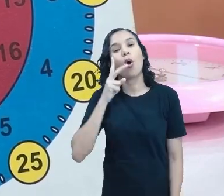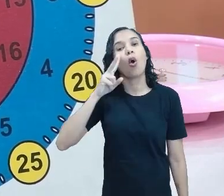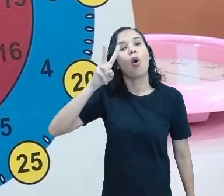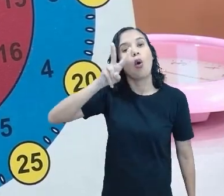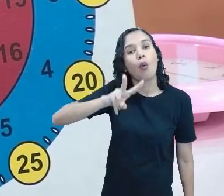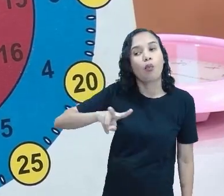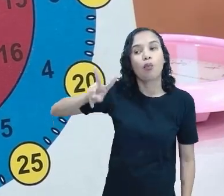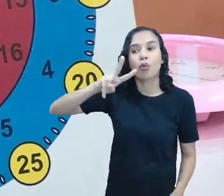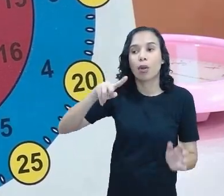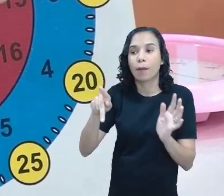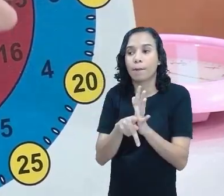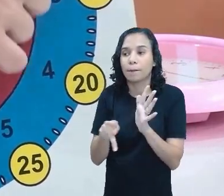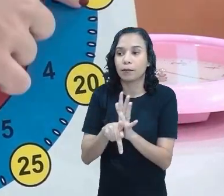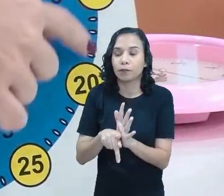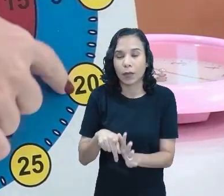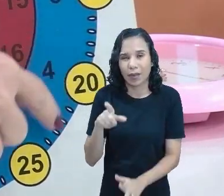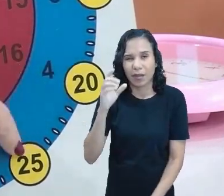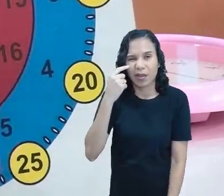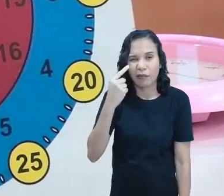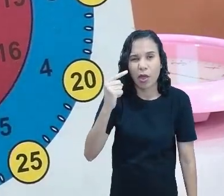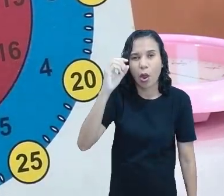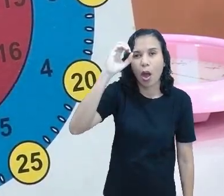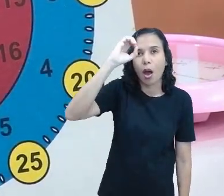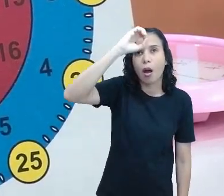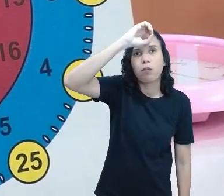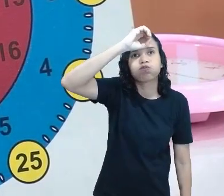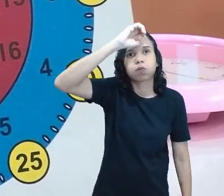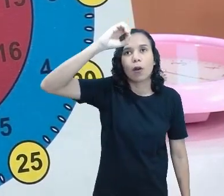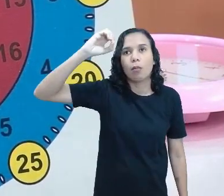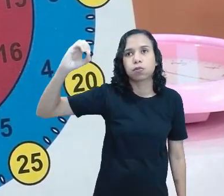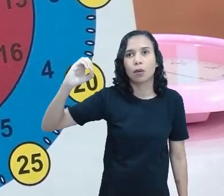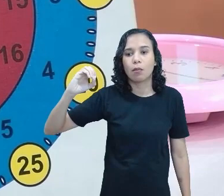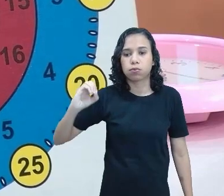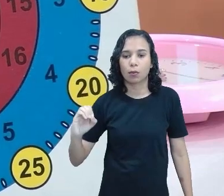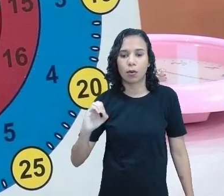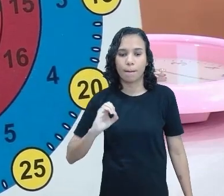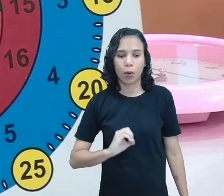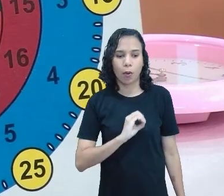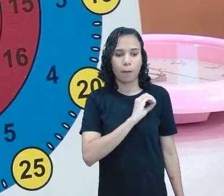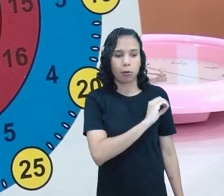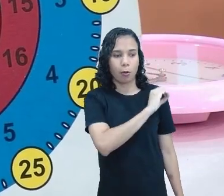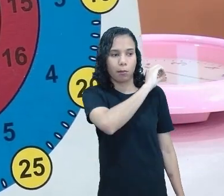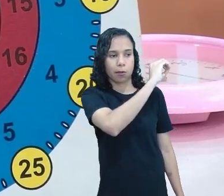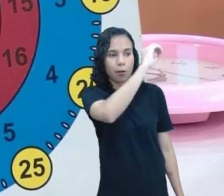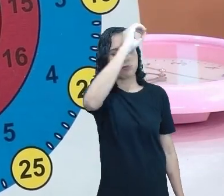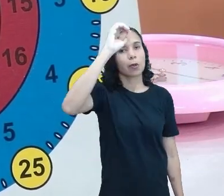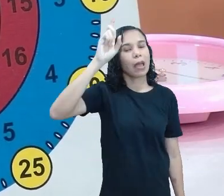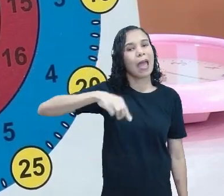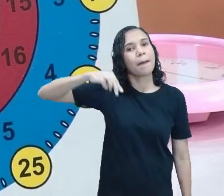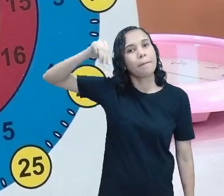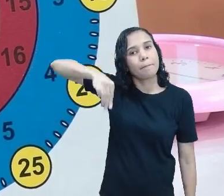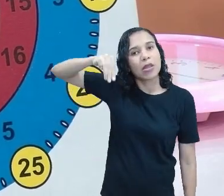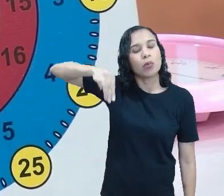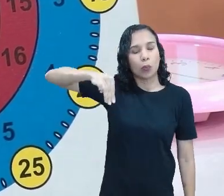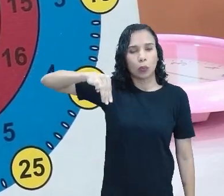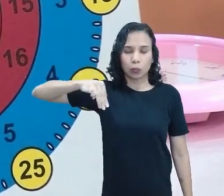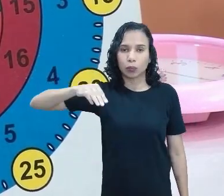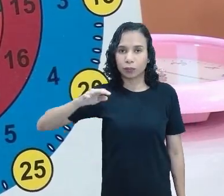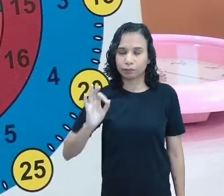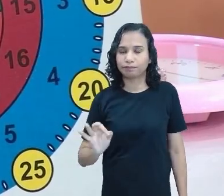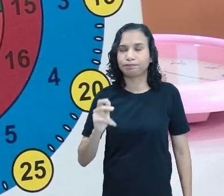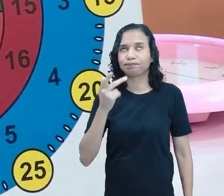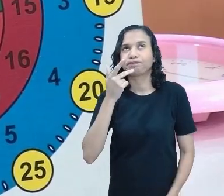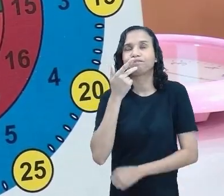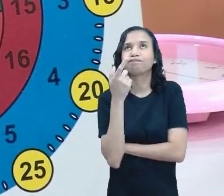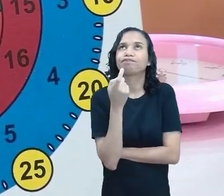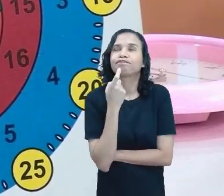olha para essas bolinhas amarelas, são exatamente aqui os minutos que estão se passando. Então, se eu